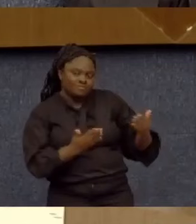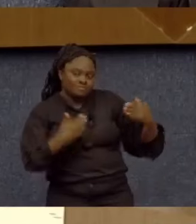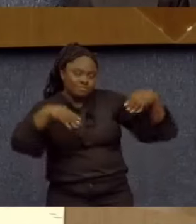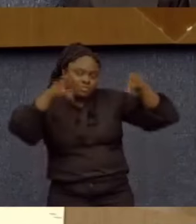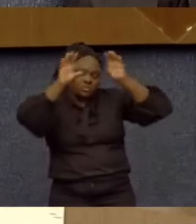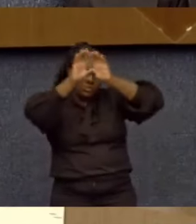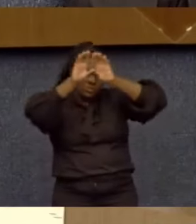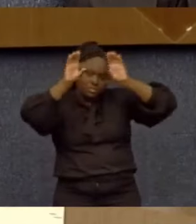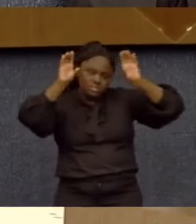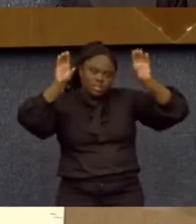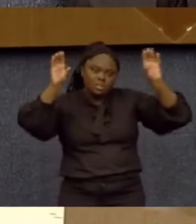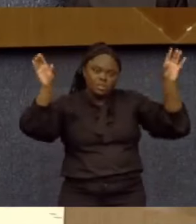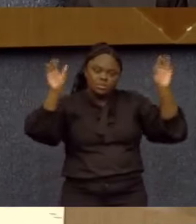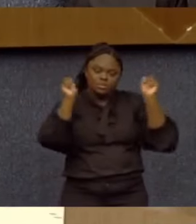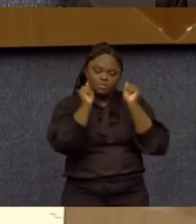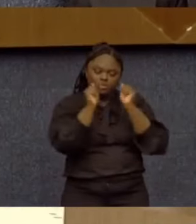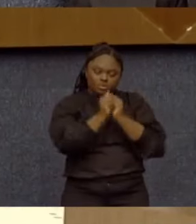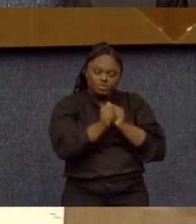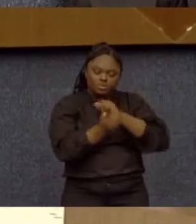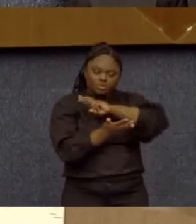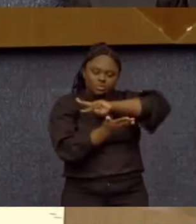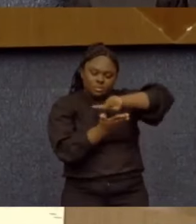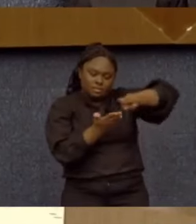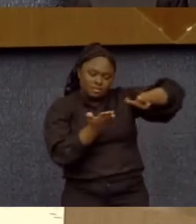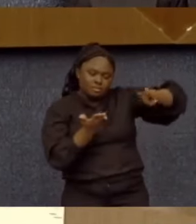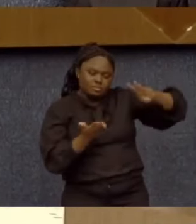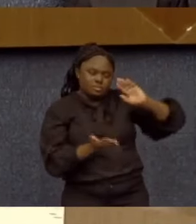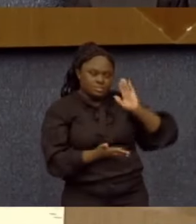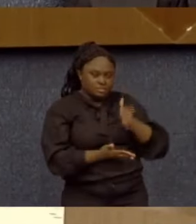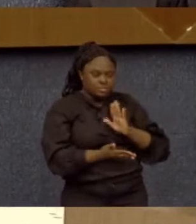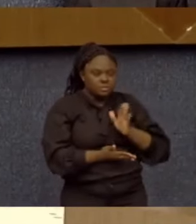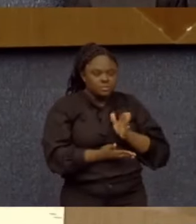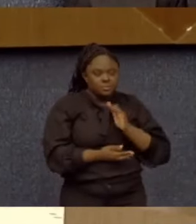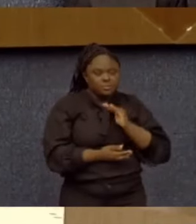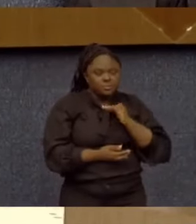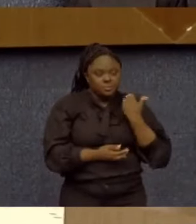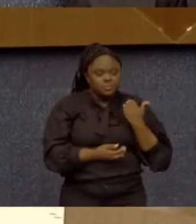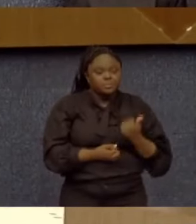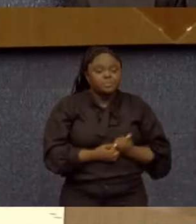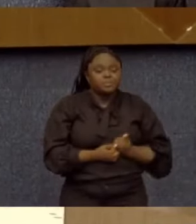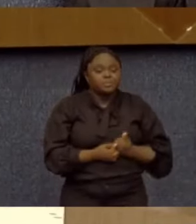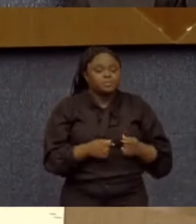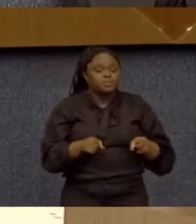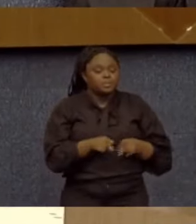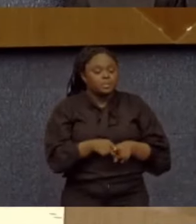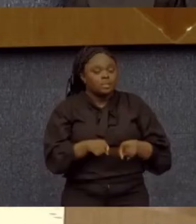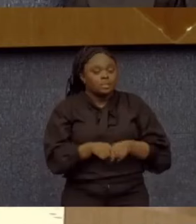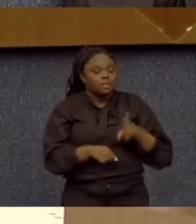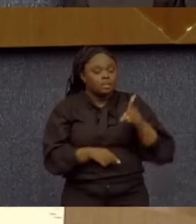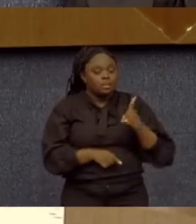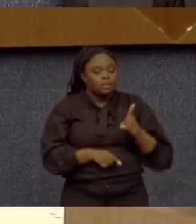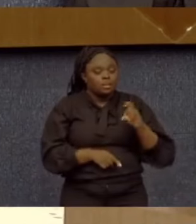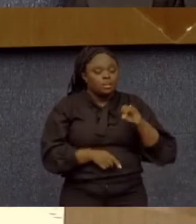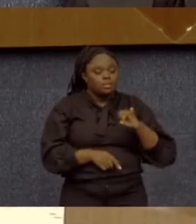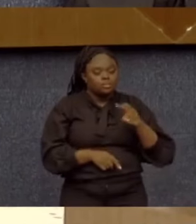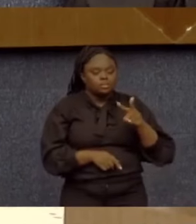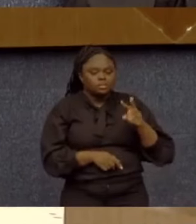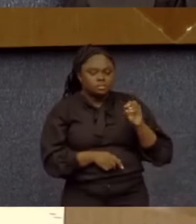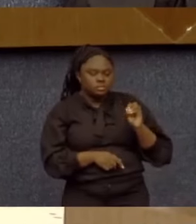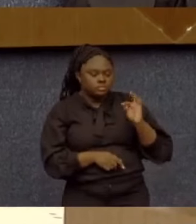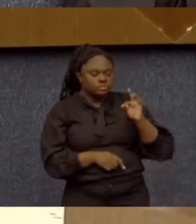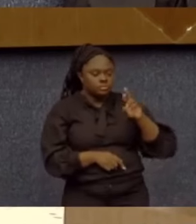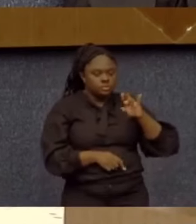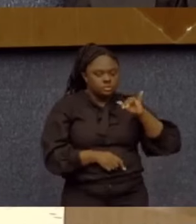céu junto com outros tantos que já se foram. Eu destaco aqui também o Dingo Trio, que foi a banda que começou